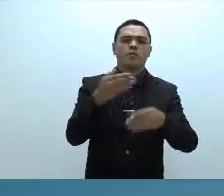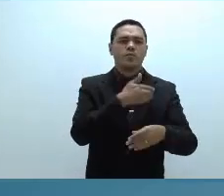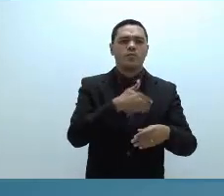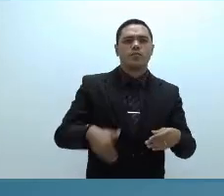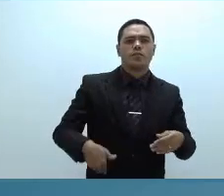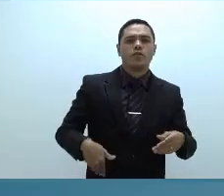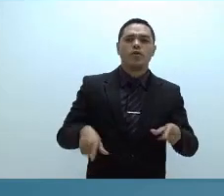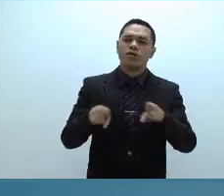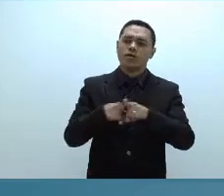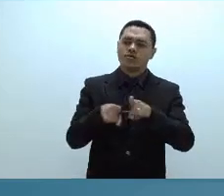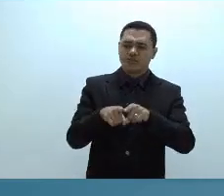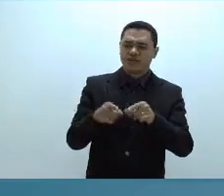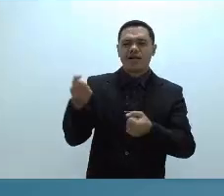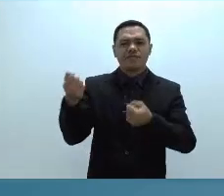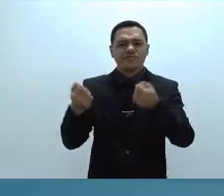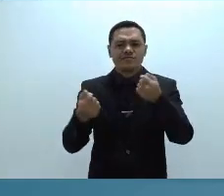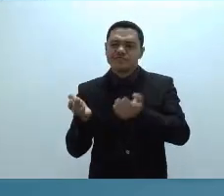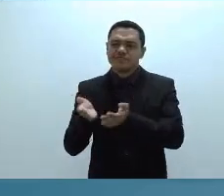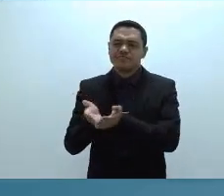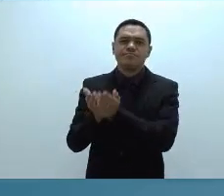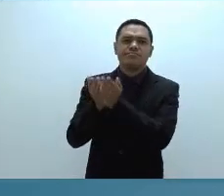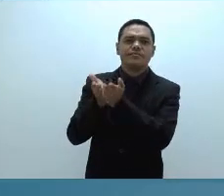transporte fluvial,